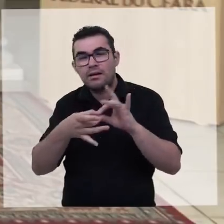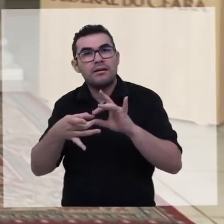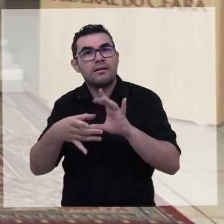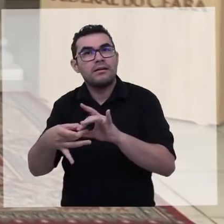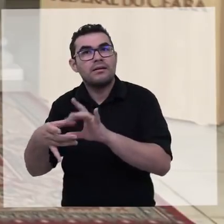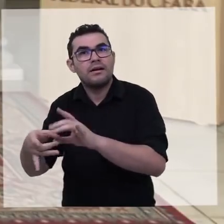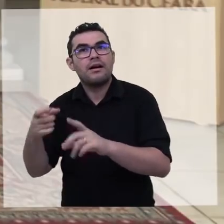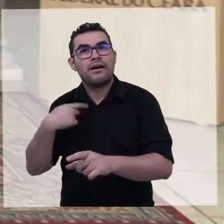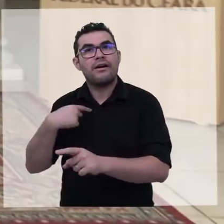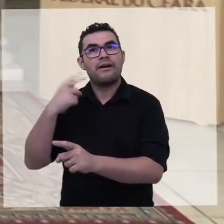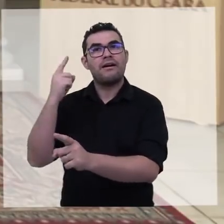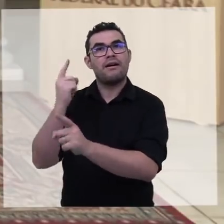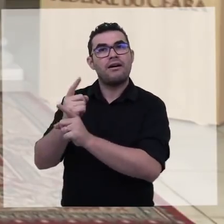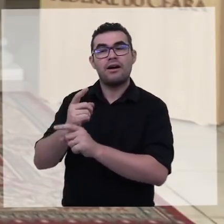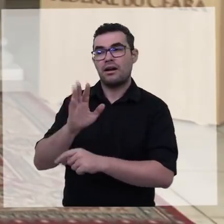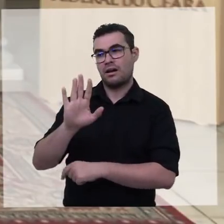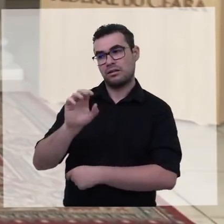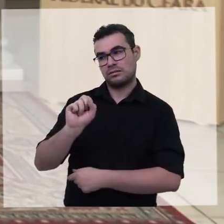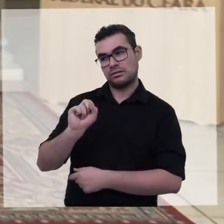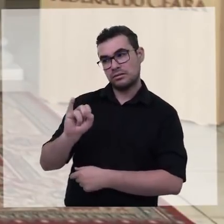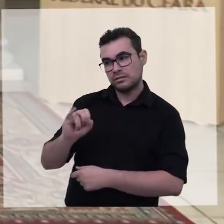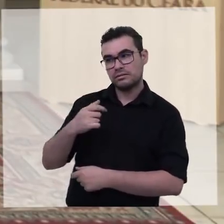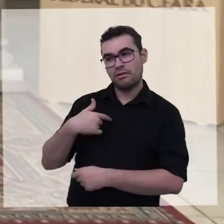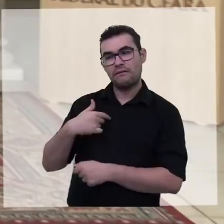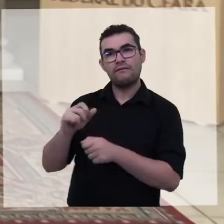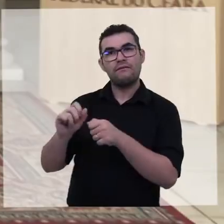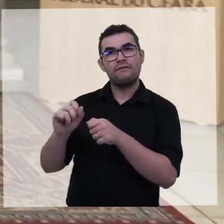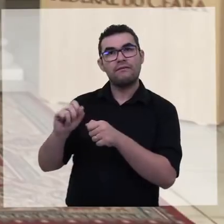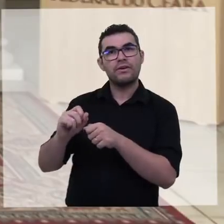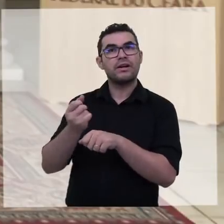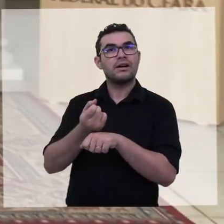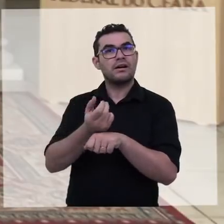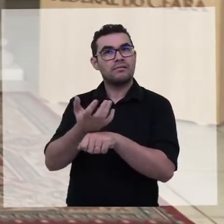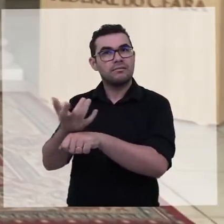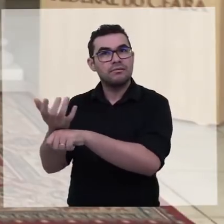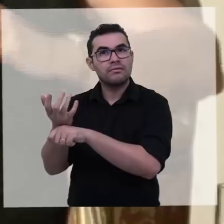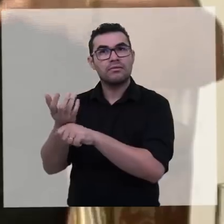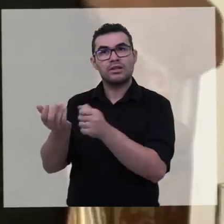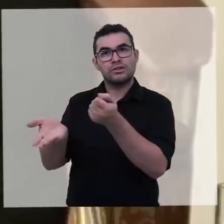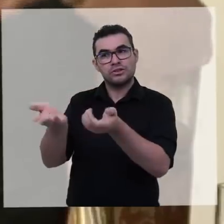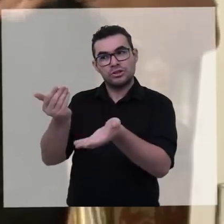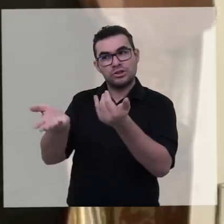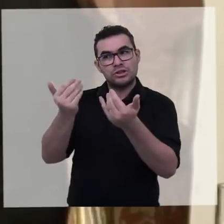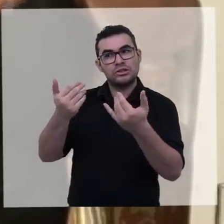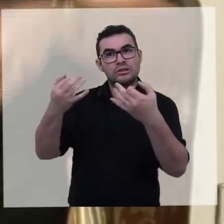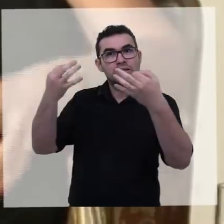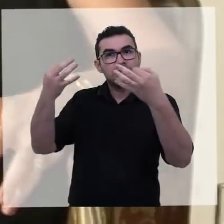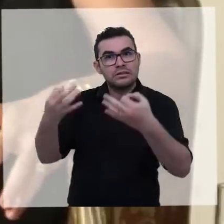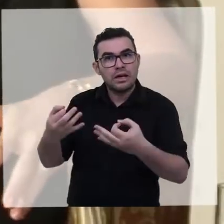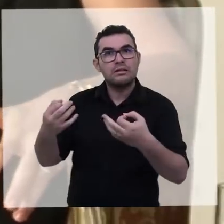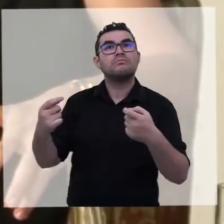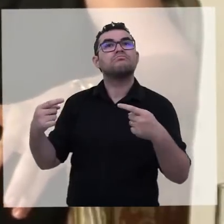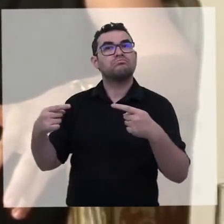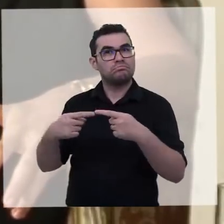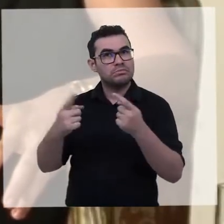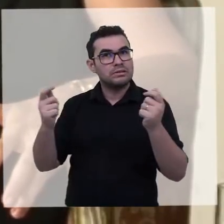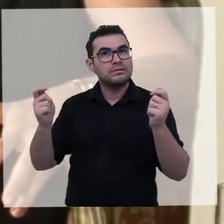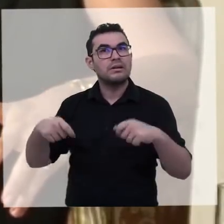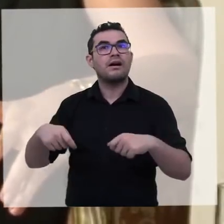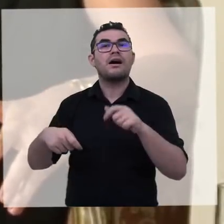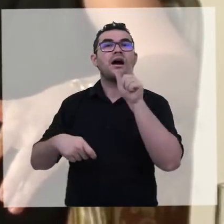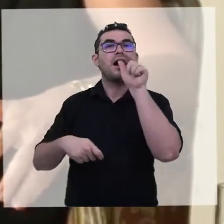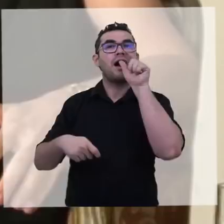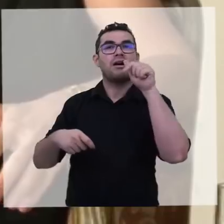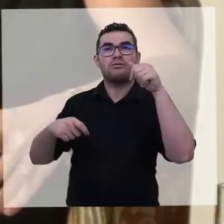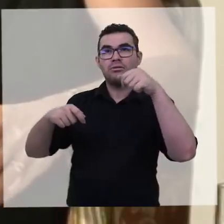gente identificou, se você faz um raleamento correto, adequadamente, você pode promover a infiltração de água